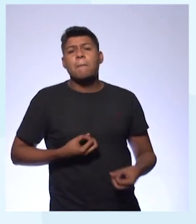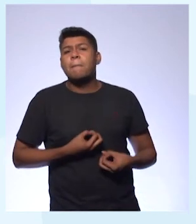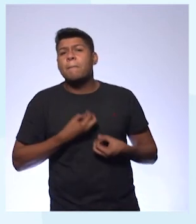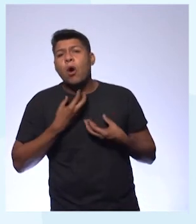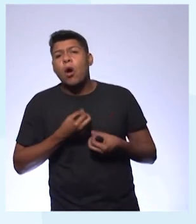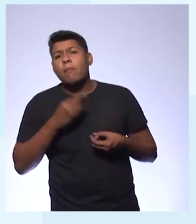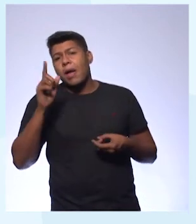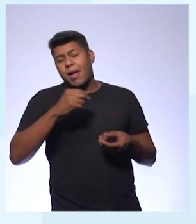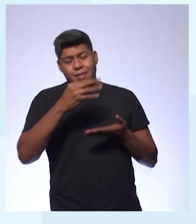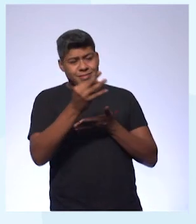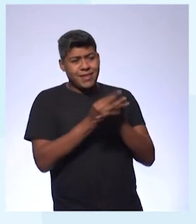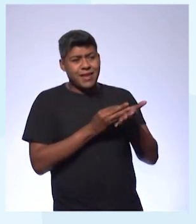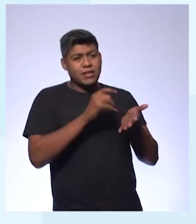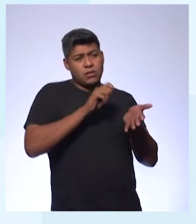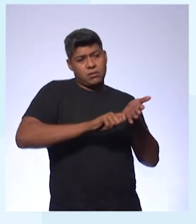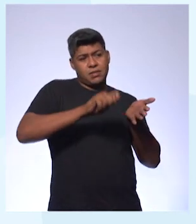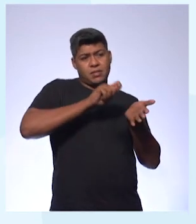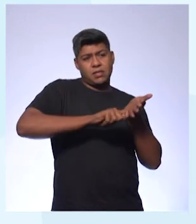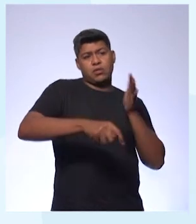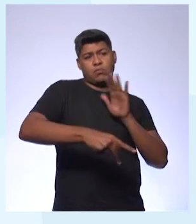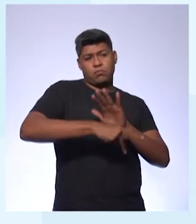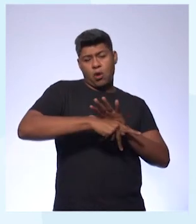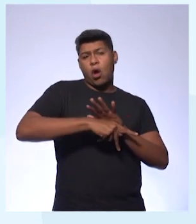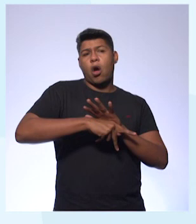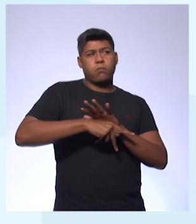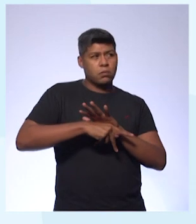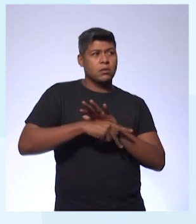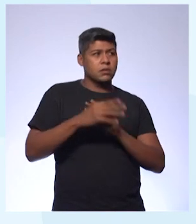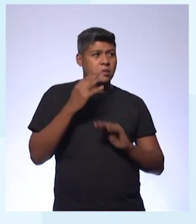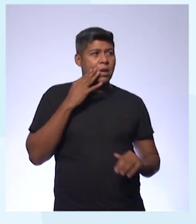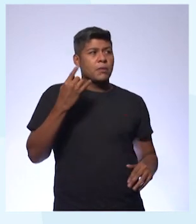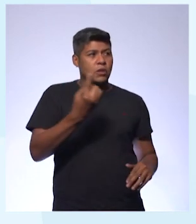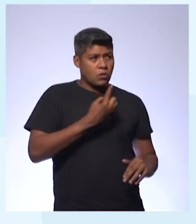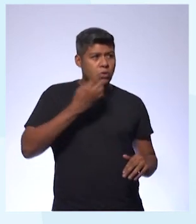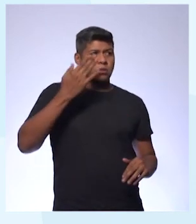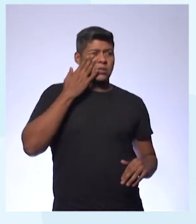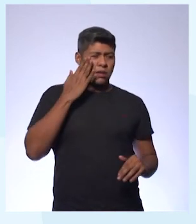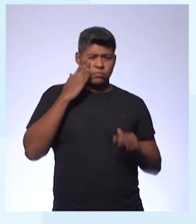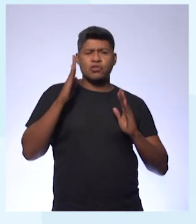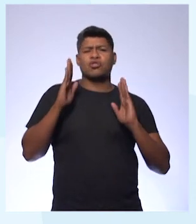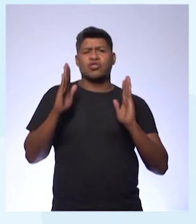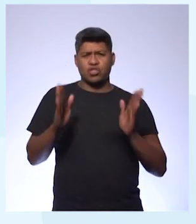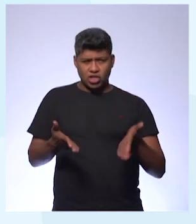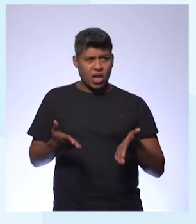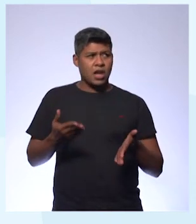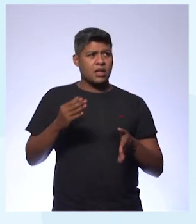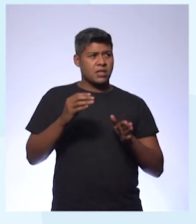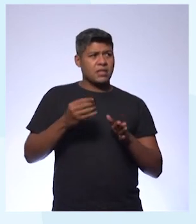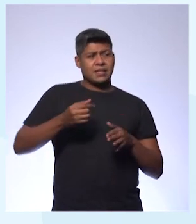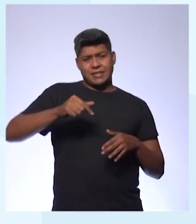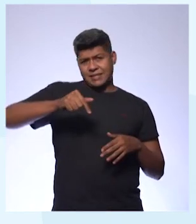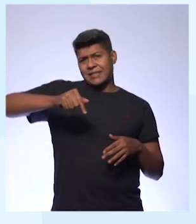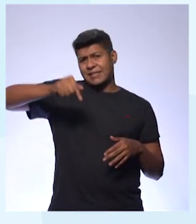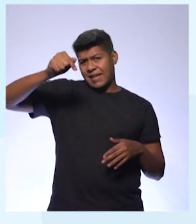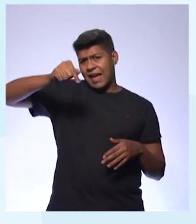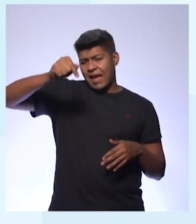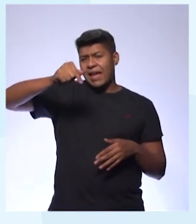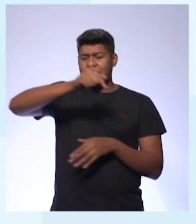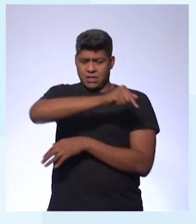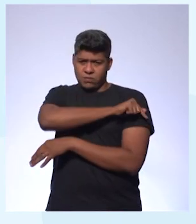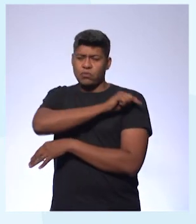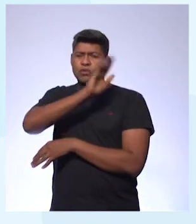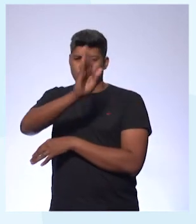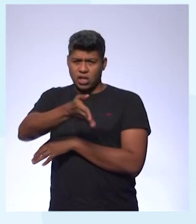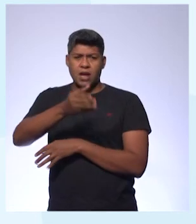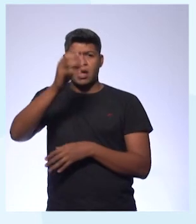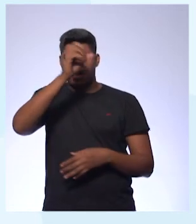são textos escritos em versos. Isso nós já sabemos, certo, Deia? Desde Sim. lá do 7º ano, eles já estão aprendendo isso, não